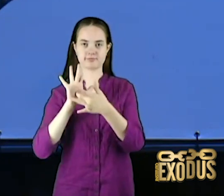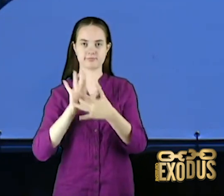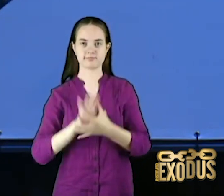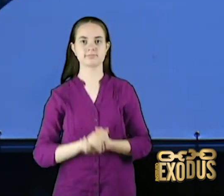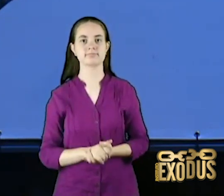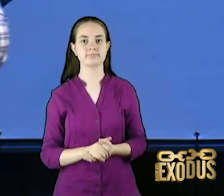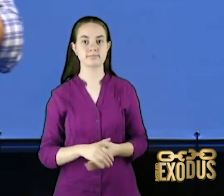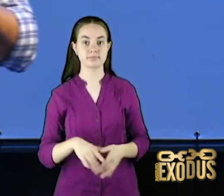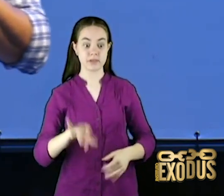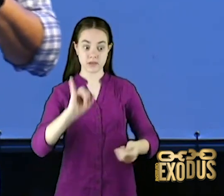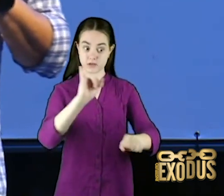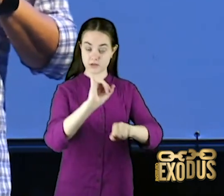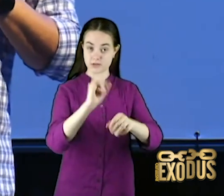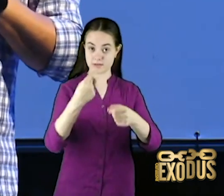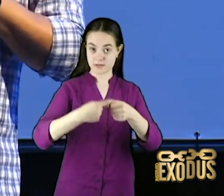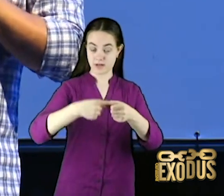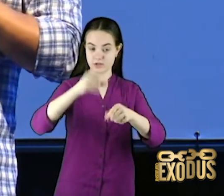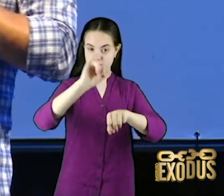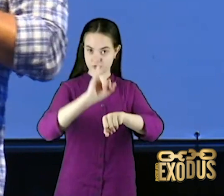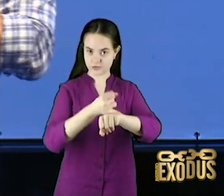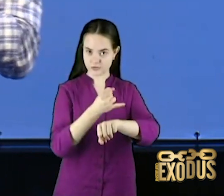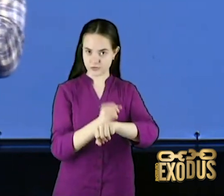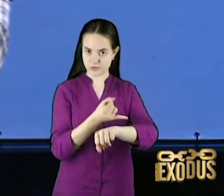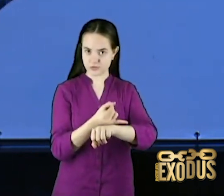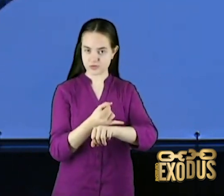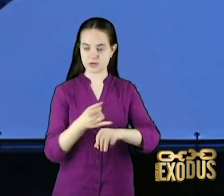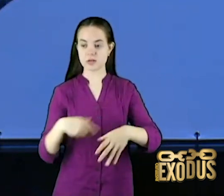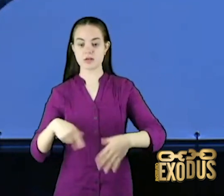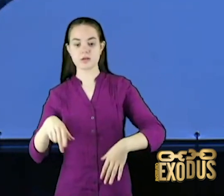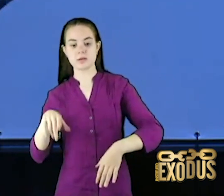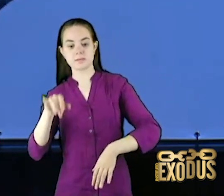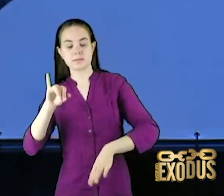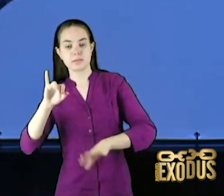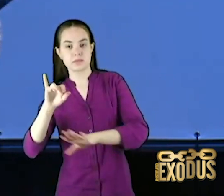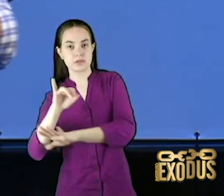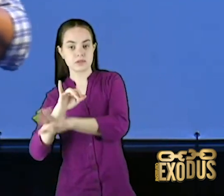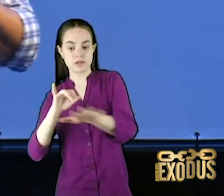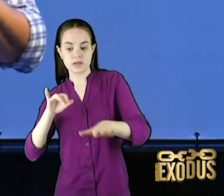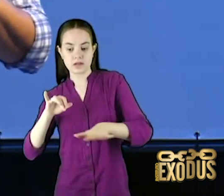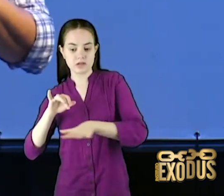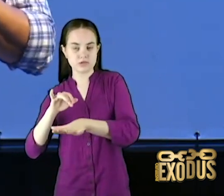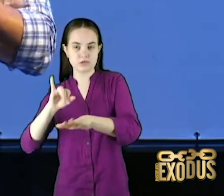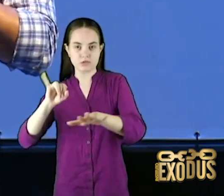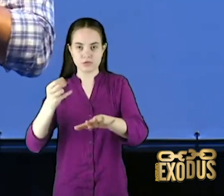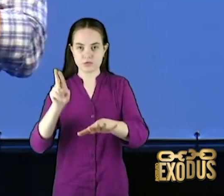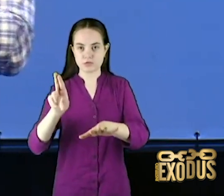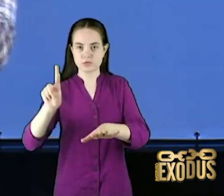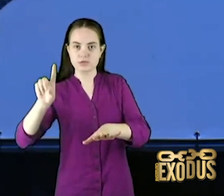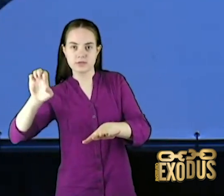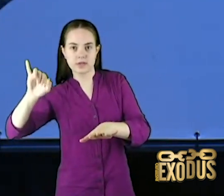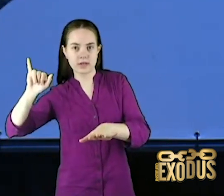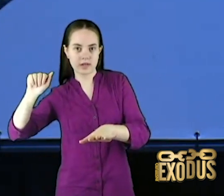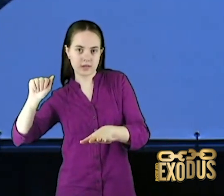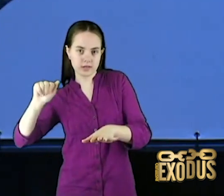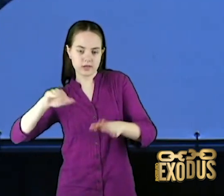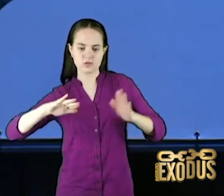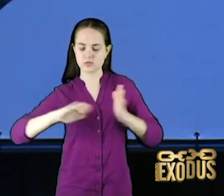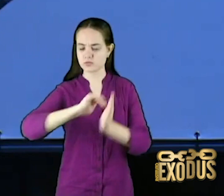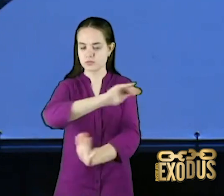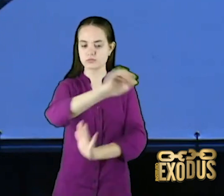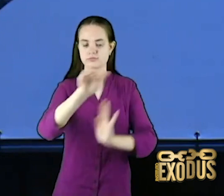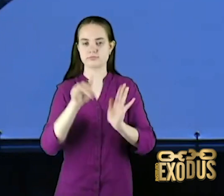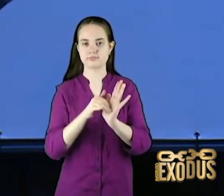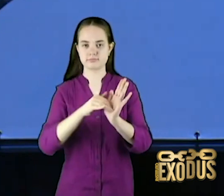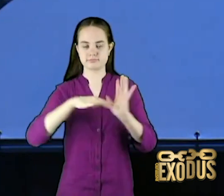Em Jerusalém, na Judéia, em Samaria e nos confins do mundo. É para isso que vem o Espírito Santo na